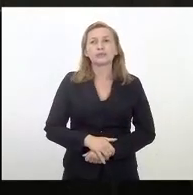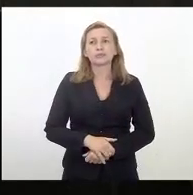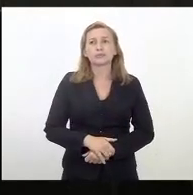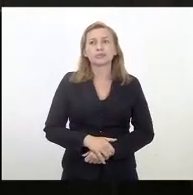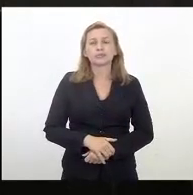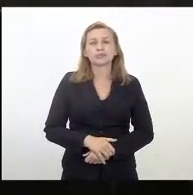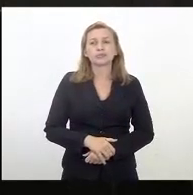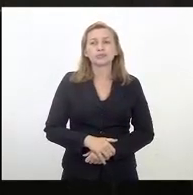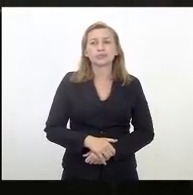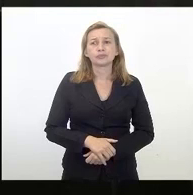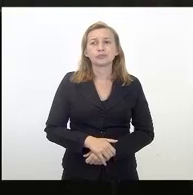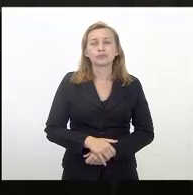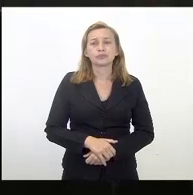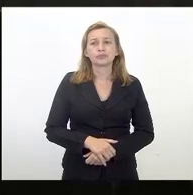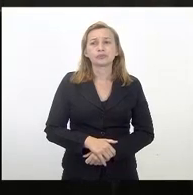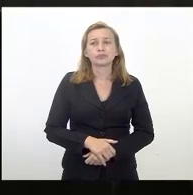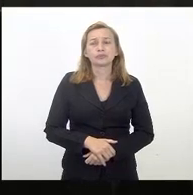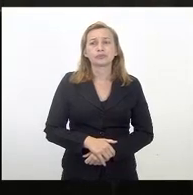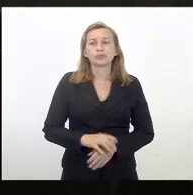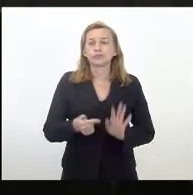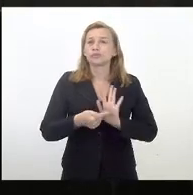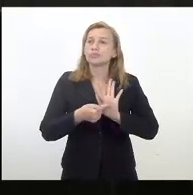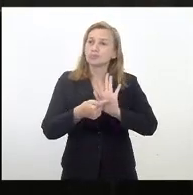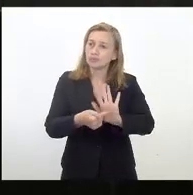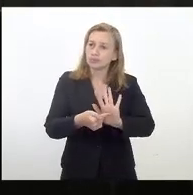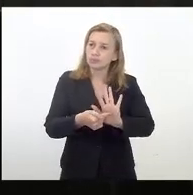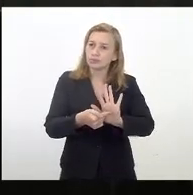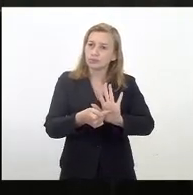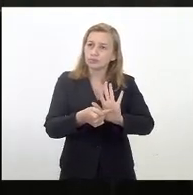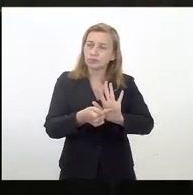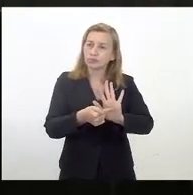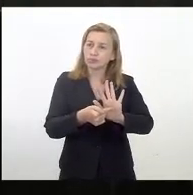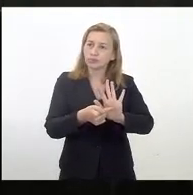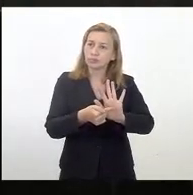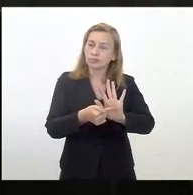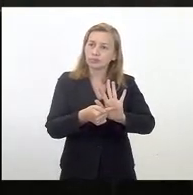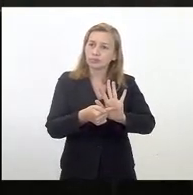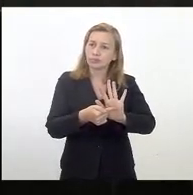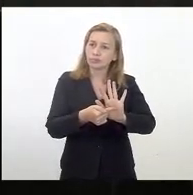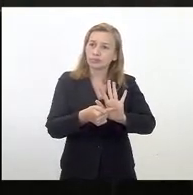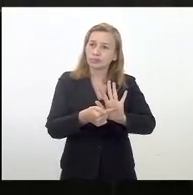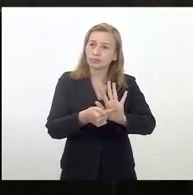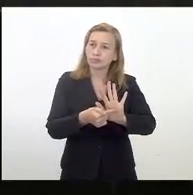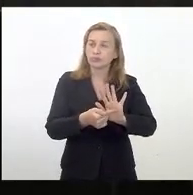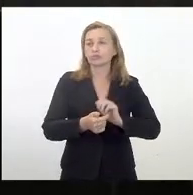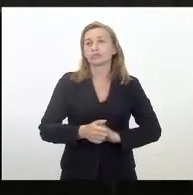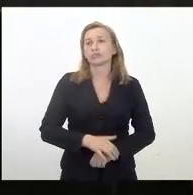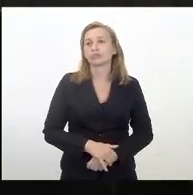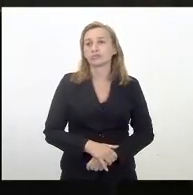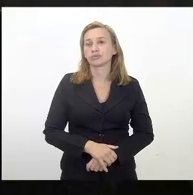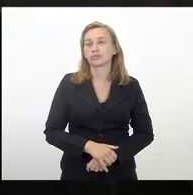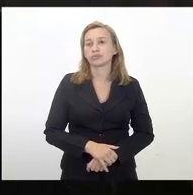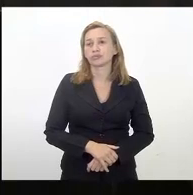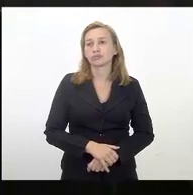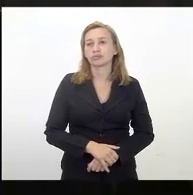respeito do demonstrativo das receitas